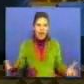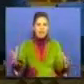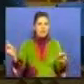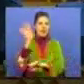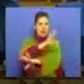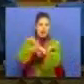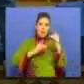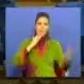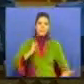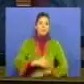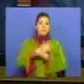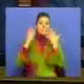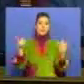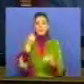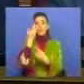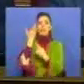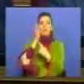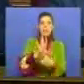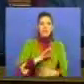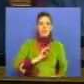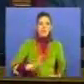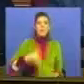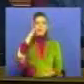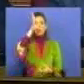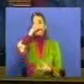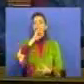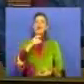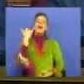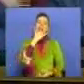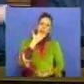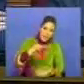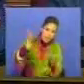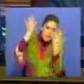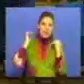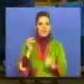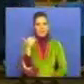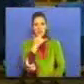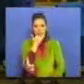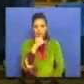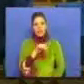grande. Vou-lhe dar o exemplo, Sr. Primeiro-Ministro. Ria-se.